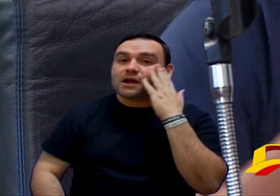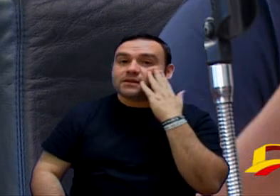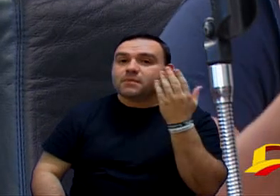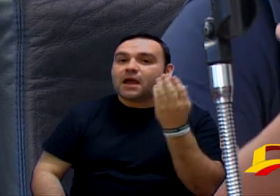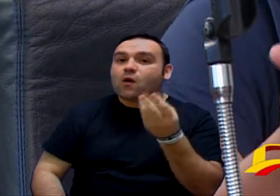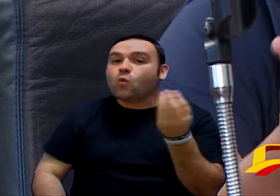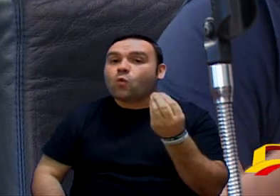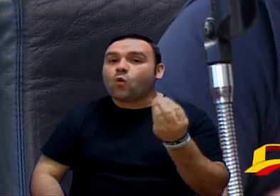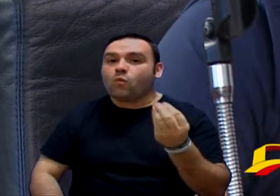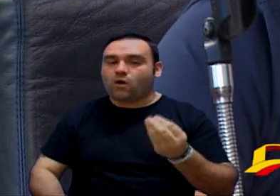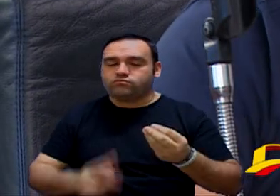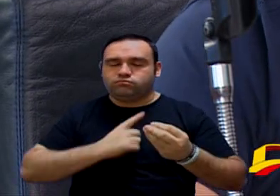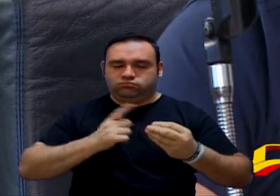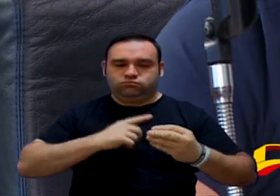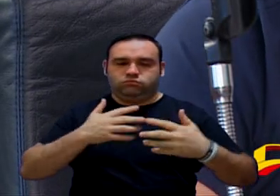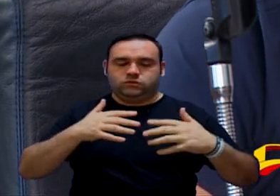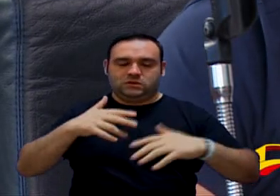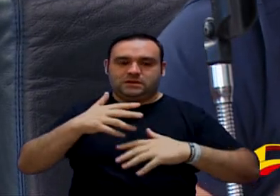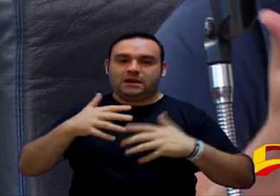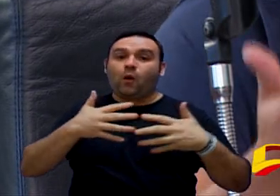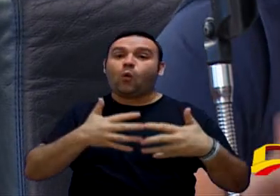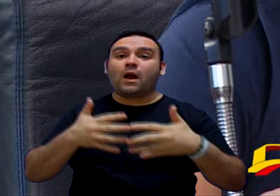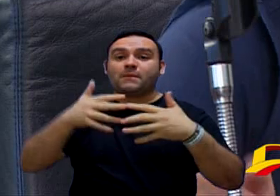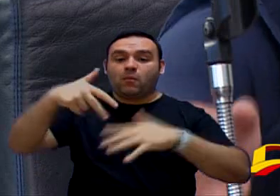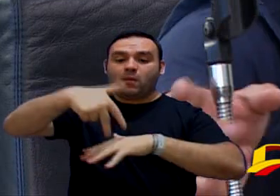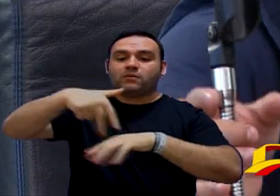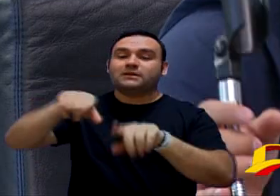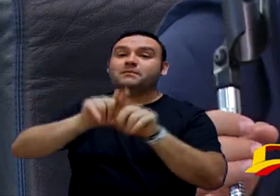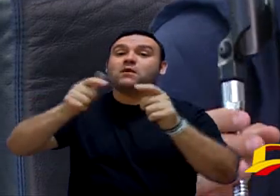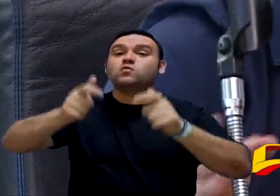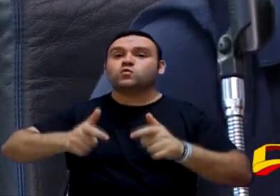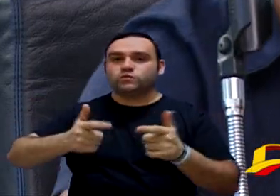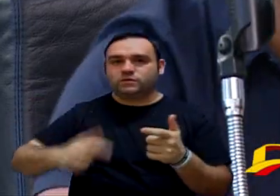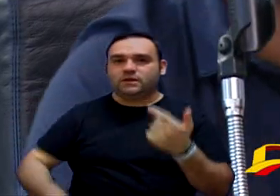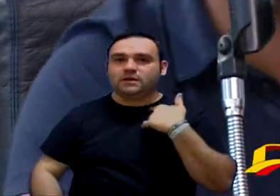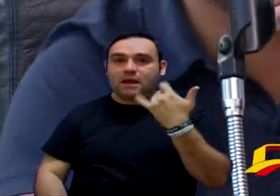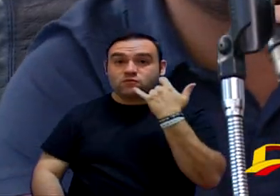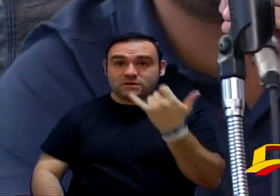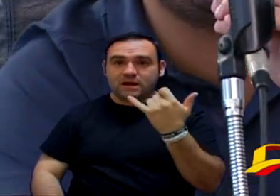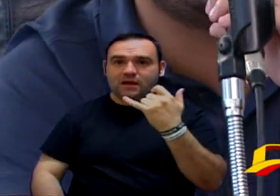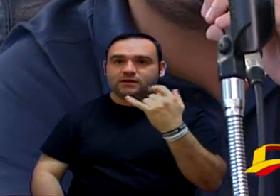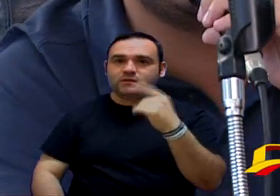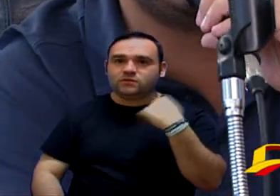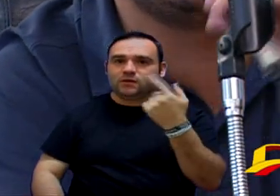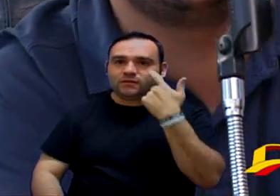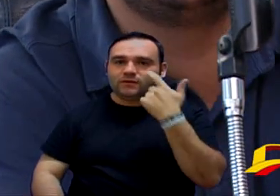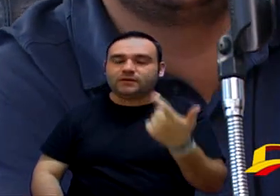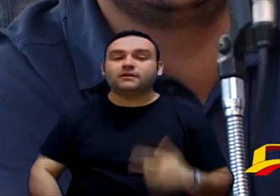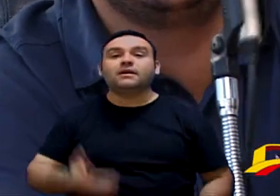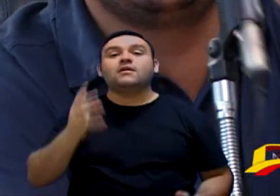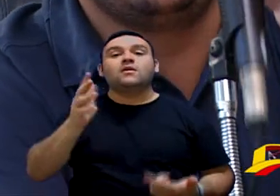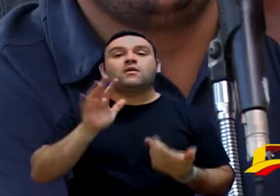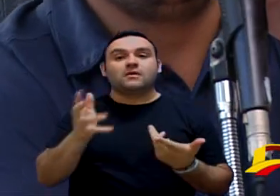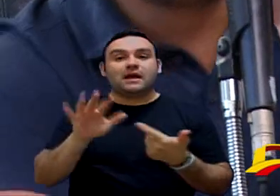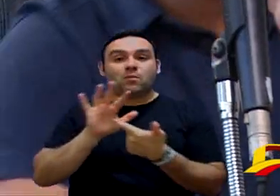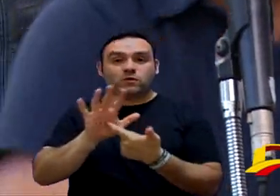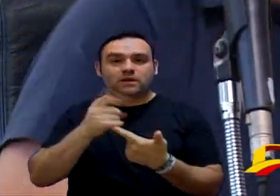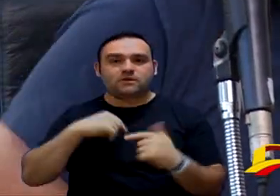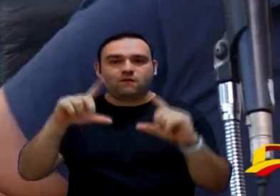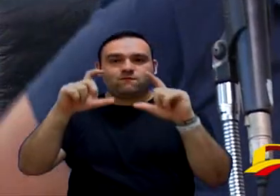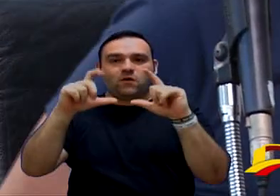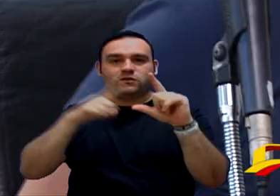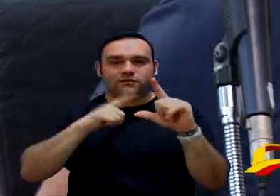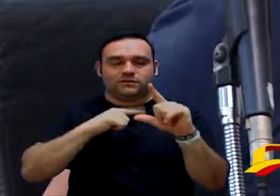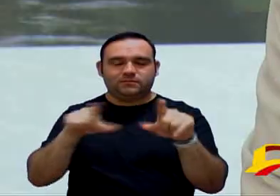como está a situação do caminhão palco e onde ele está eu vou dar uma ligada e já vamos ver fotos